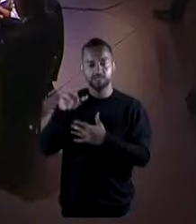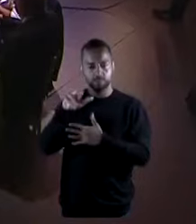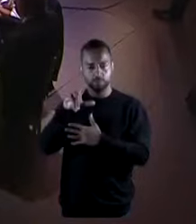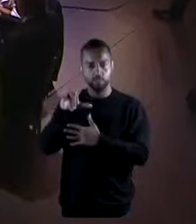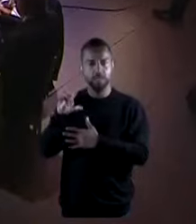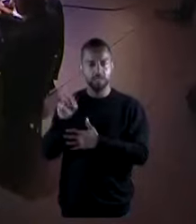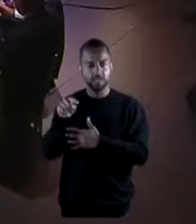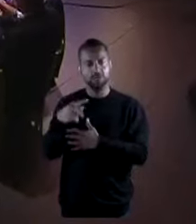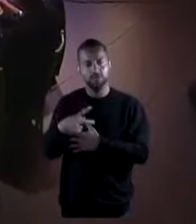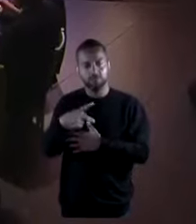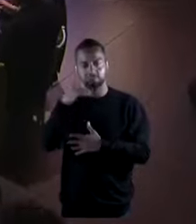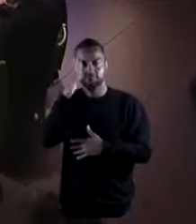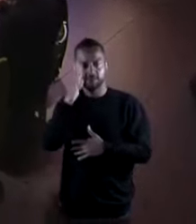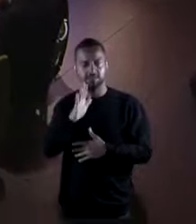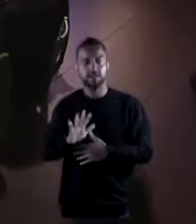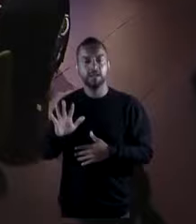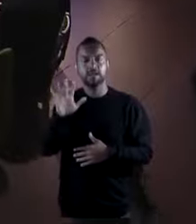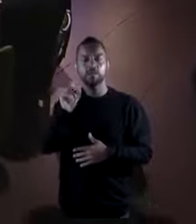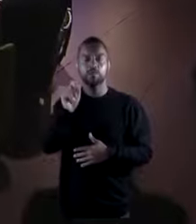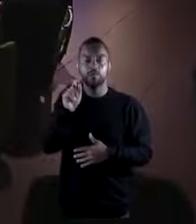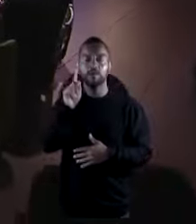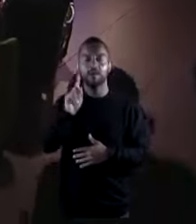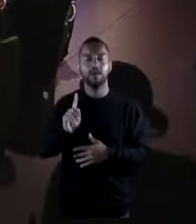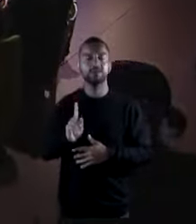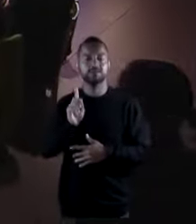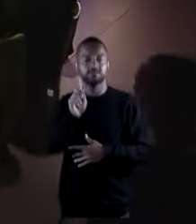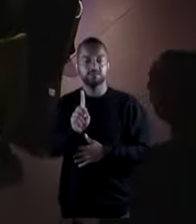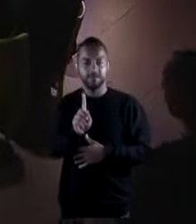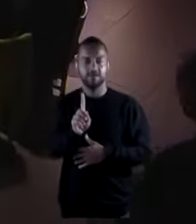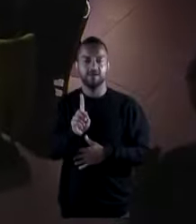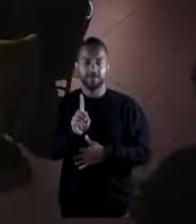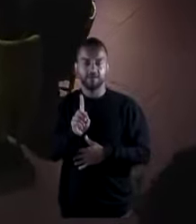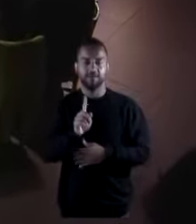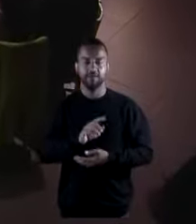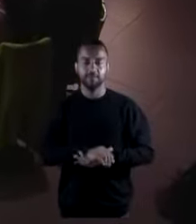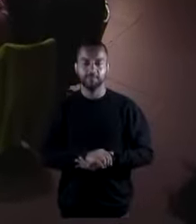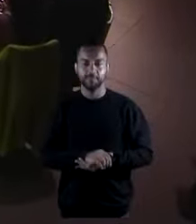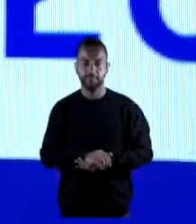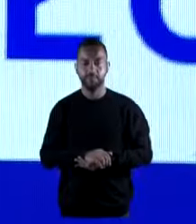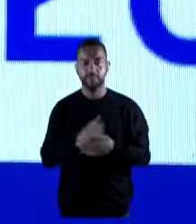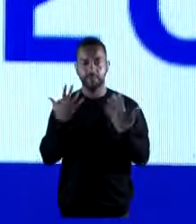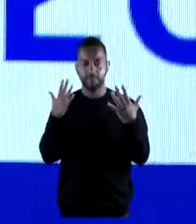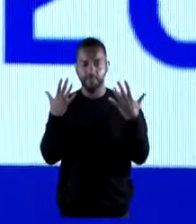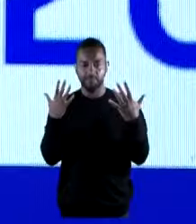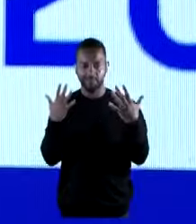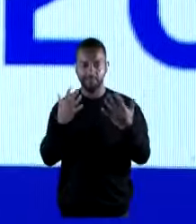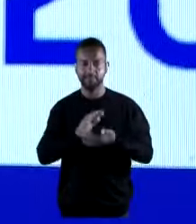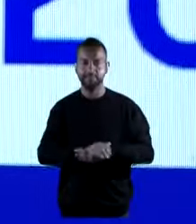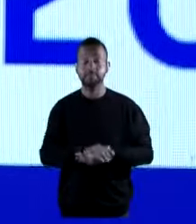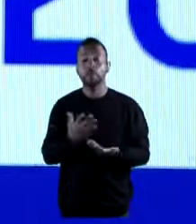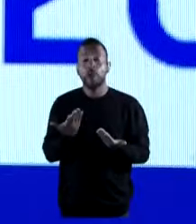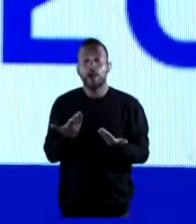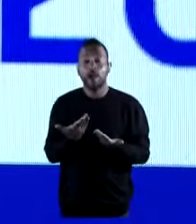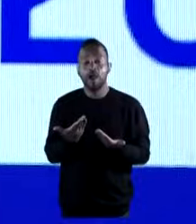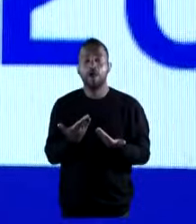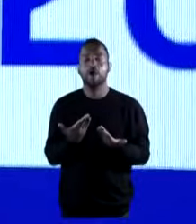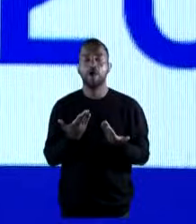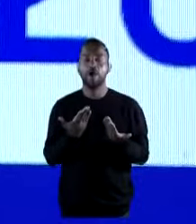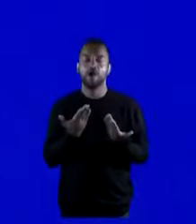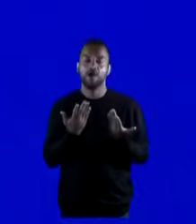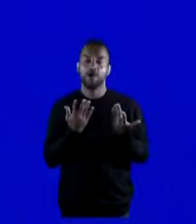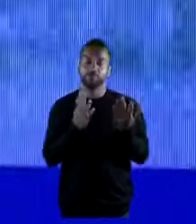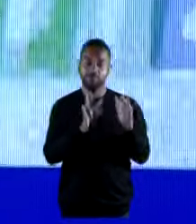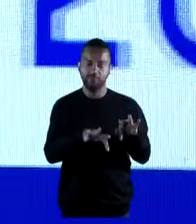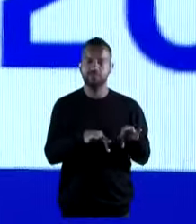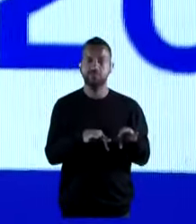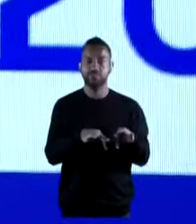brasileira. Grande destaque também do futebol paulista. Parabéns então ao Murilo. E para fechar a nossa linha de defesa,